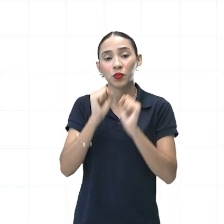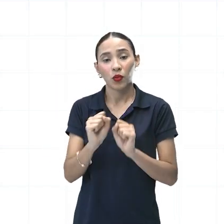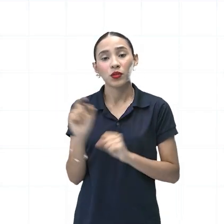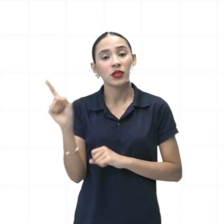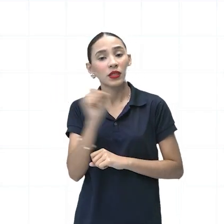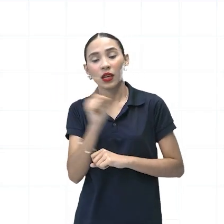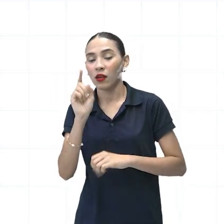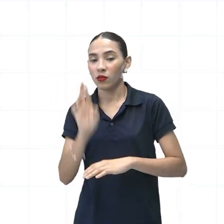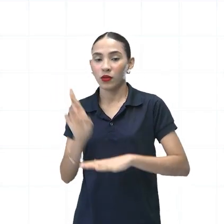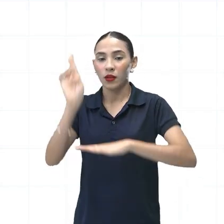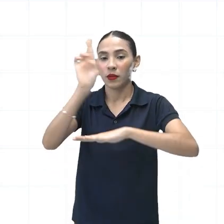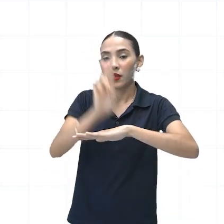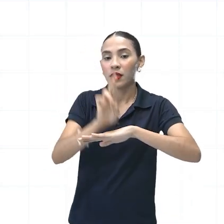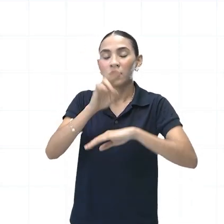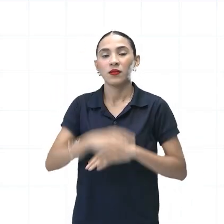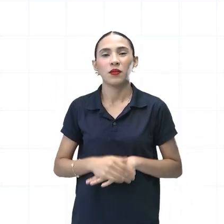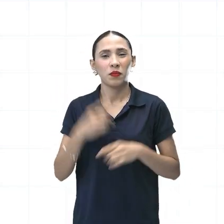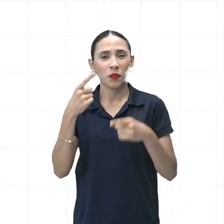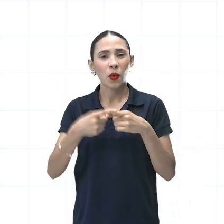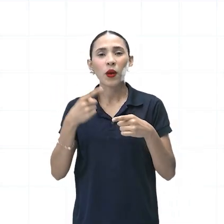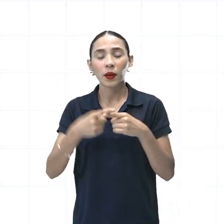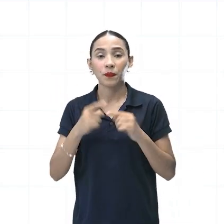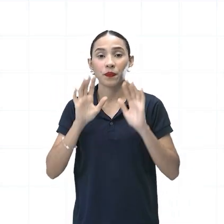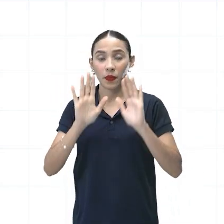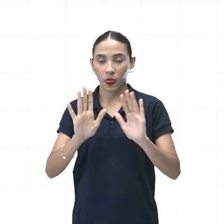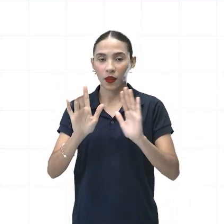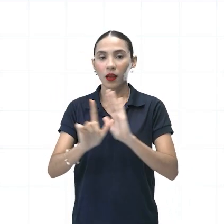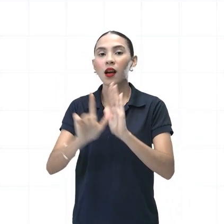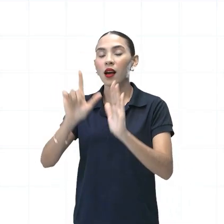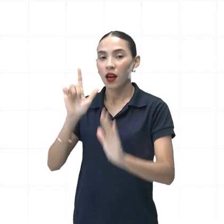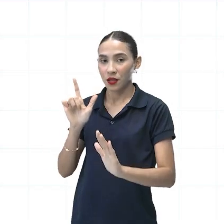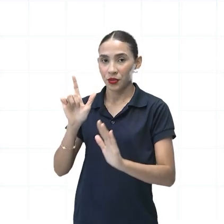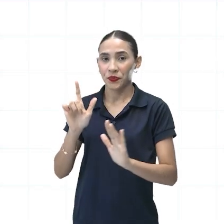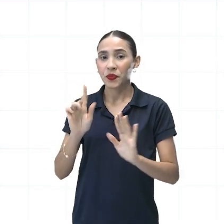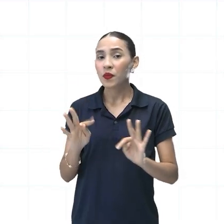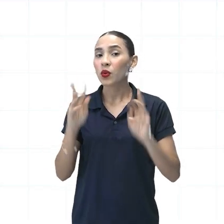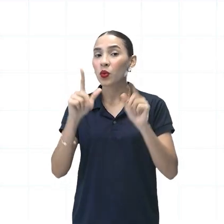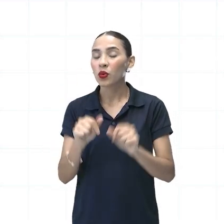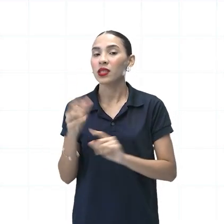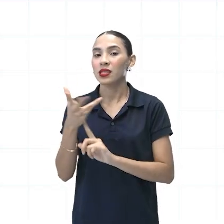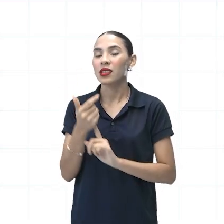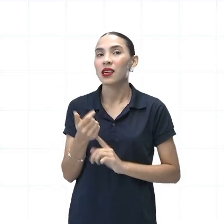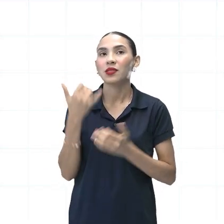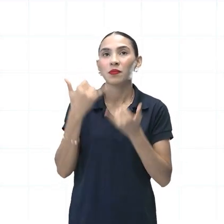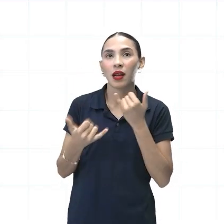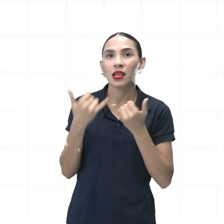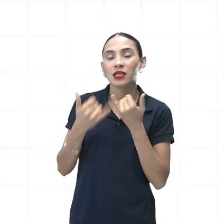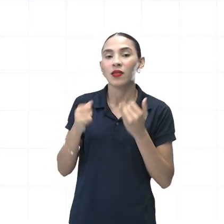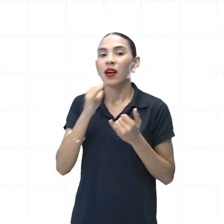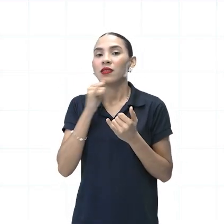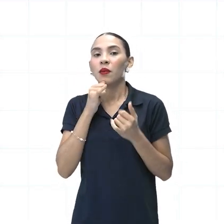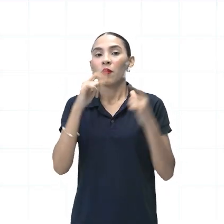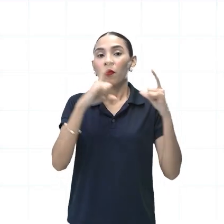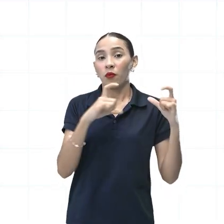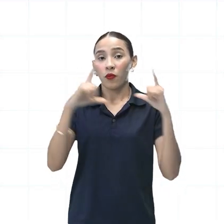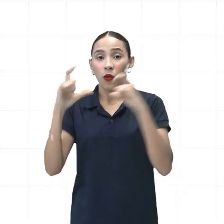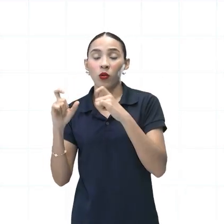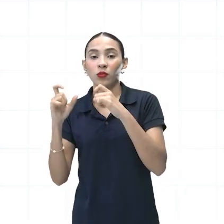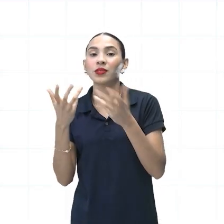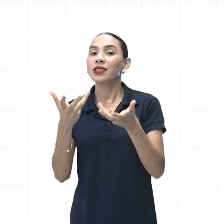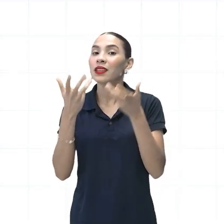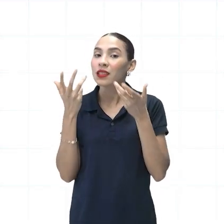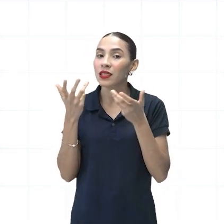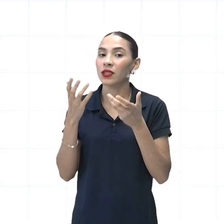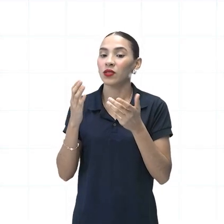ser representativa. Por quê? Anteriormente, todas as artes é como se fosse uma fotografia. Eles